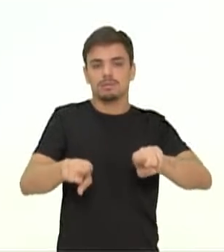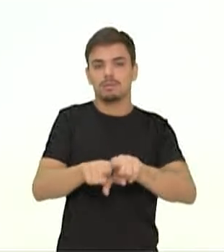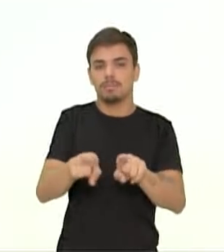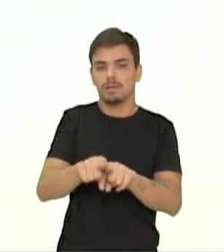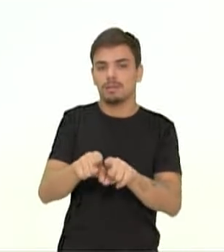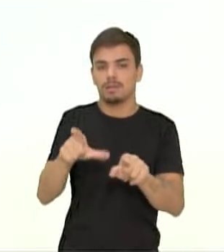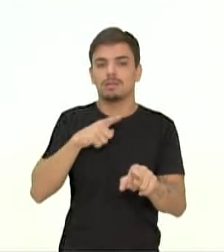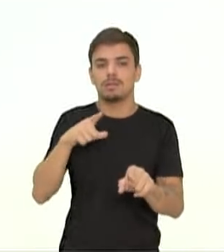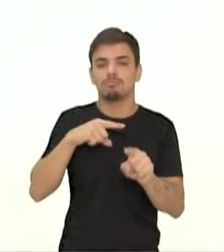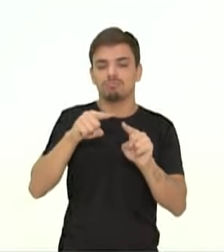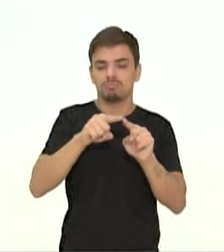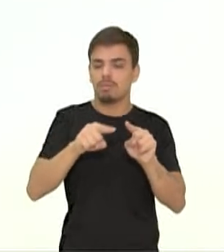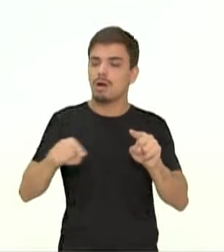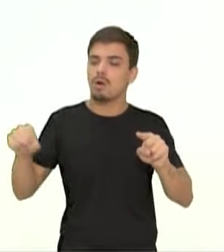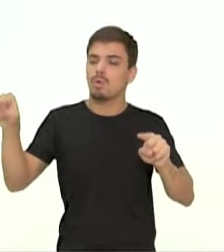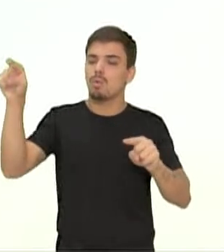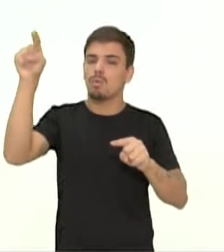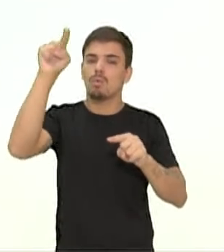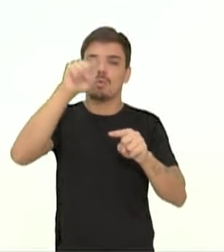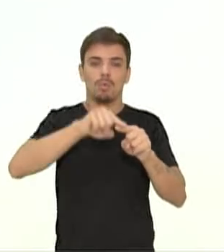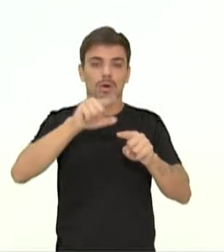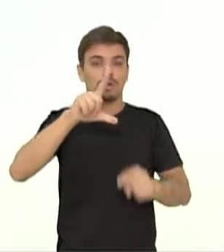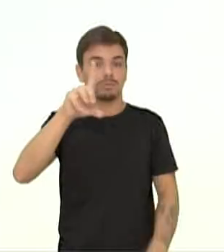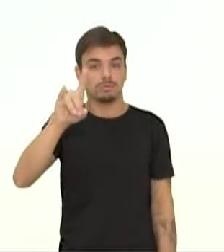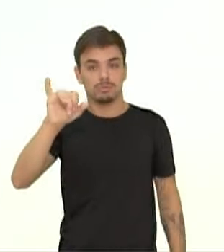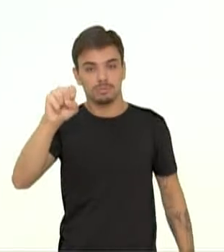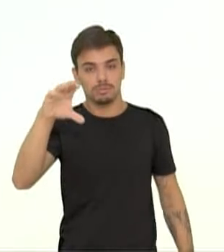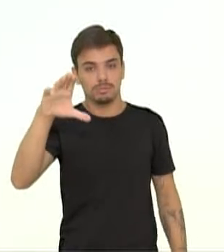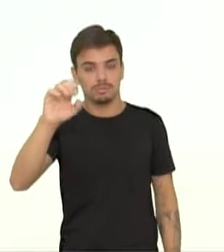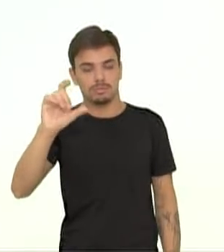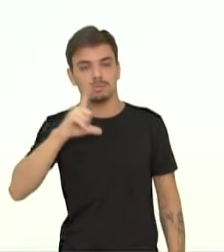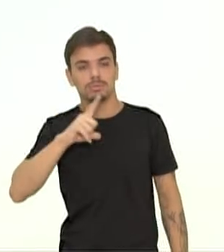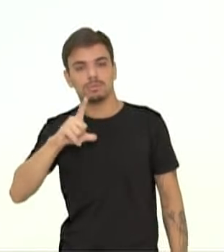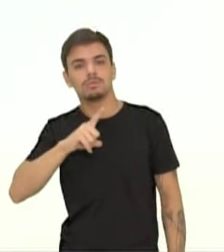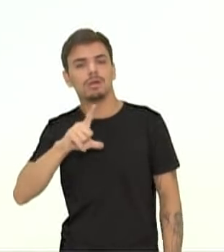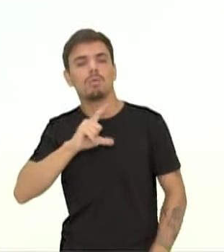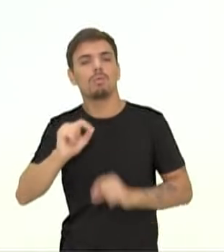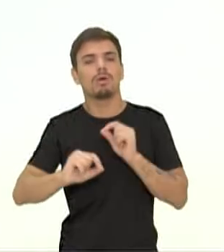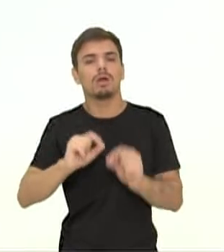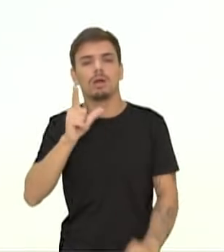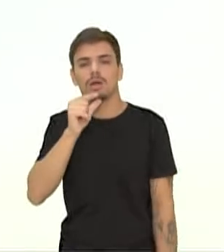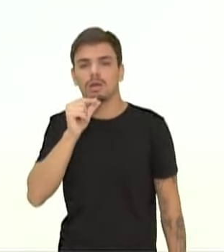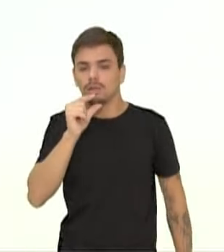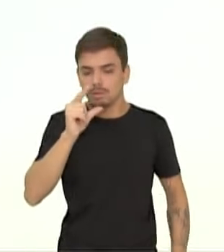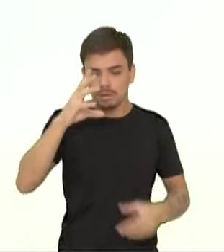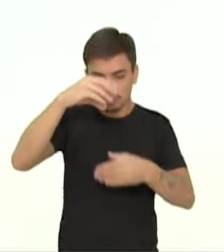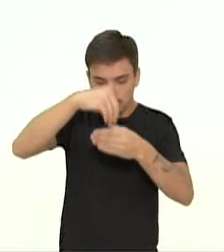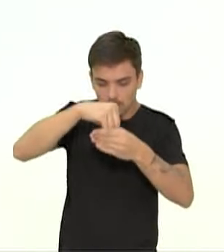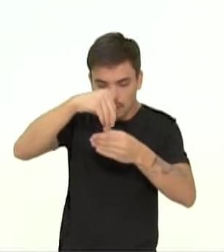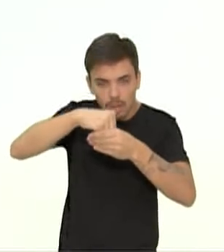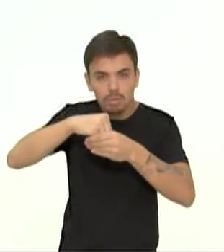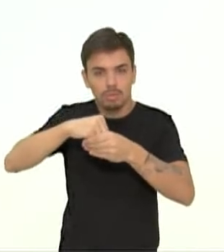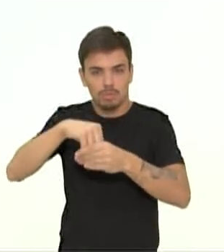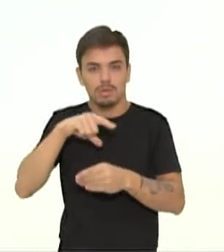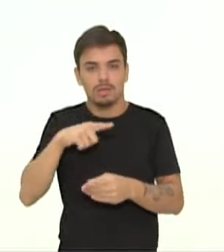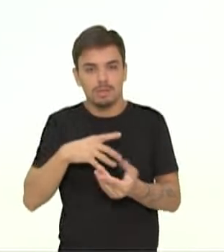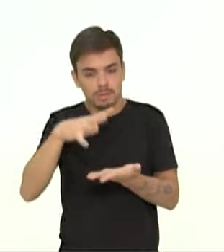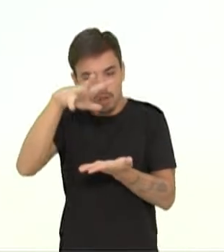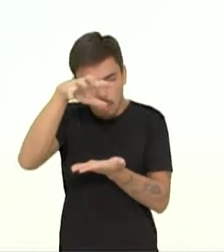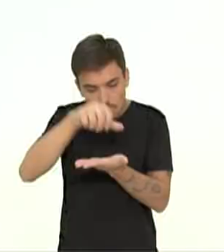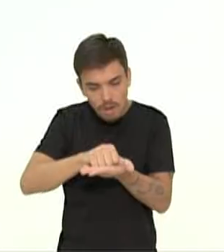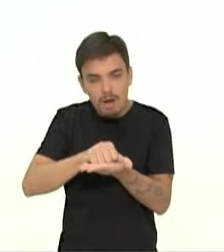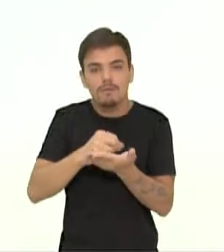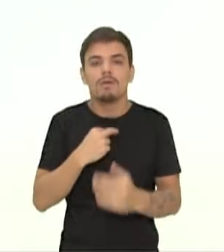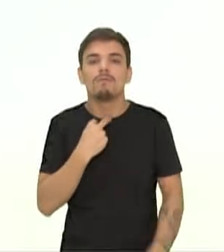né, depois, continham sulcos em sua superfície que registravam o som, ou seja, a voz, e